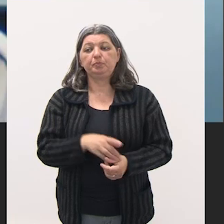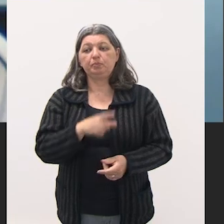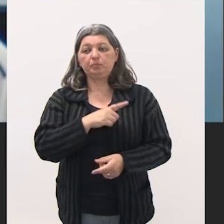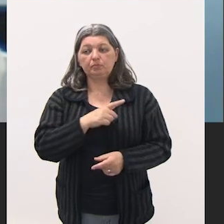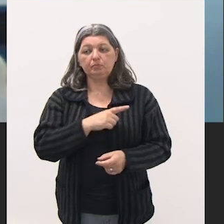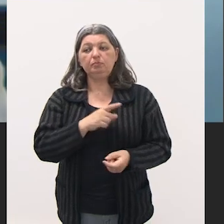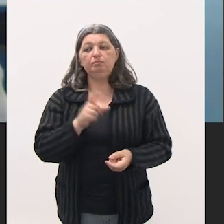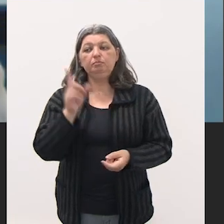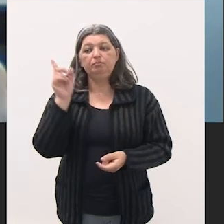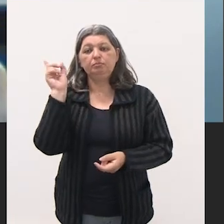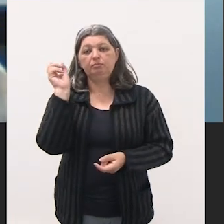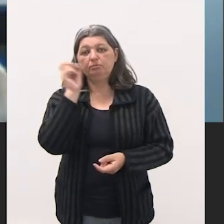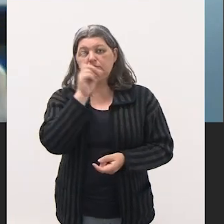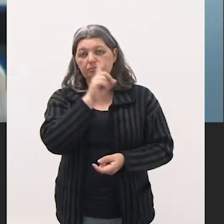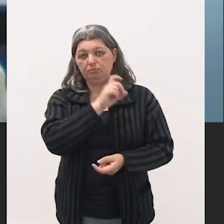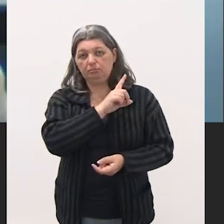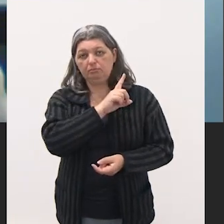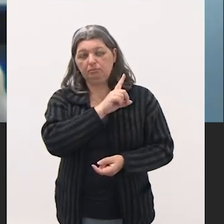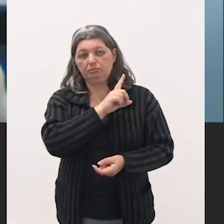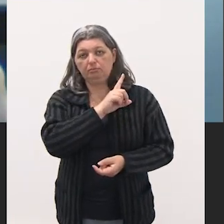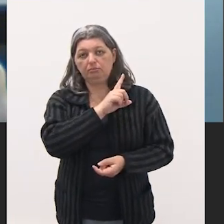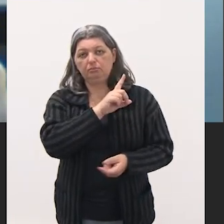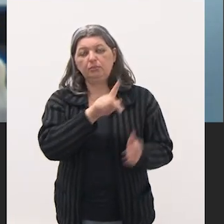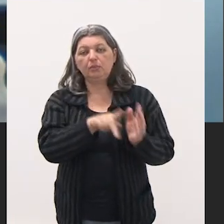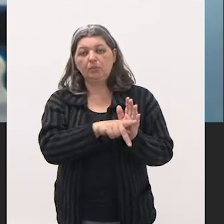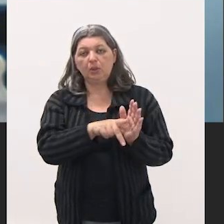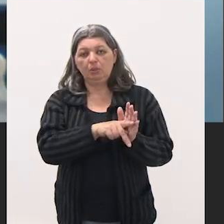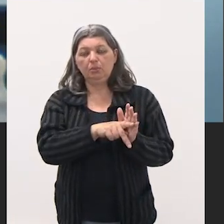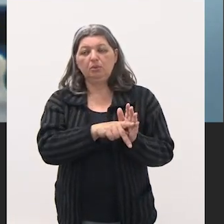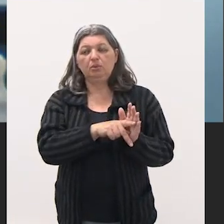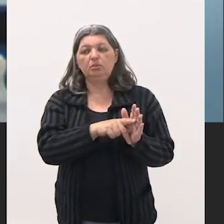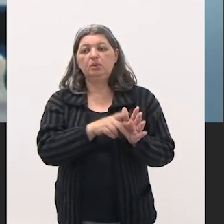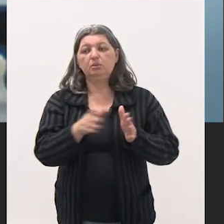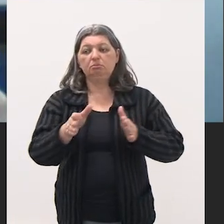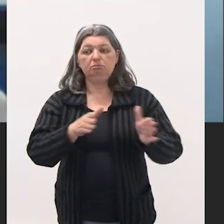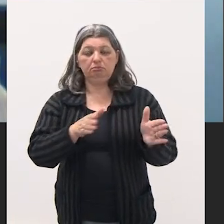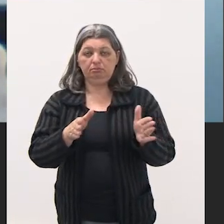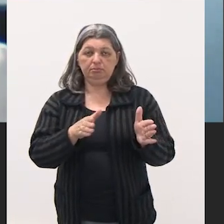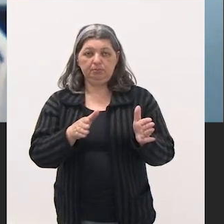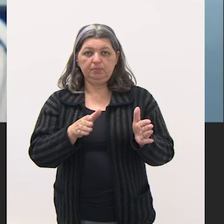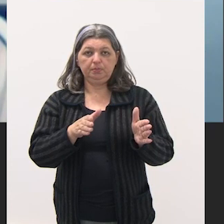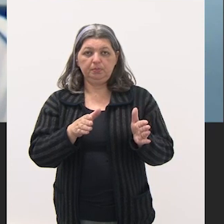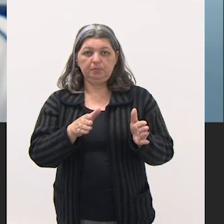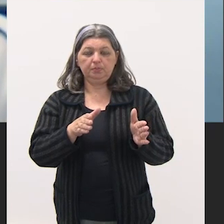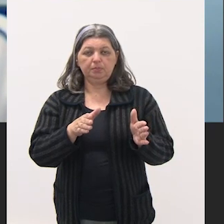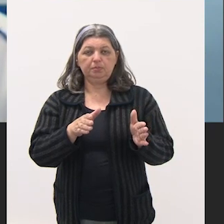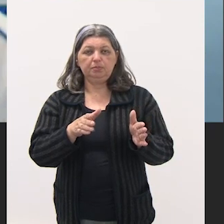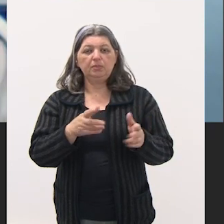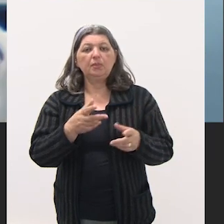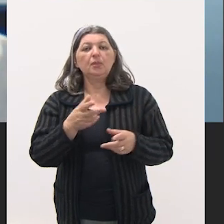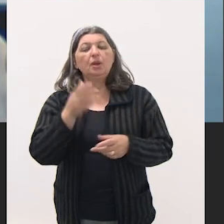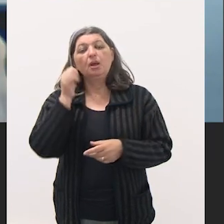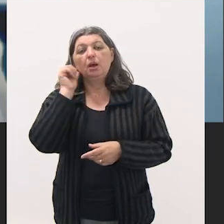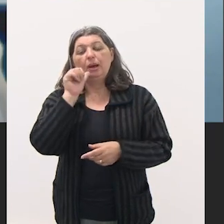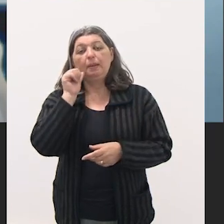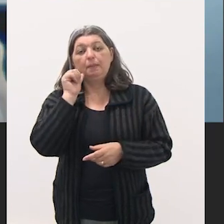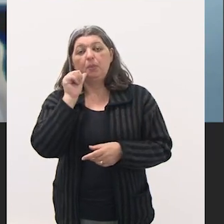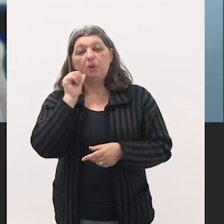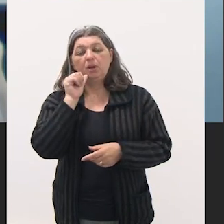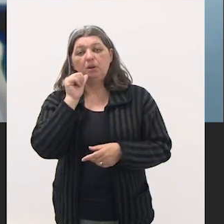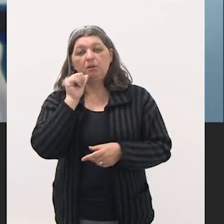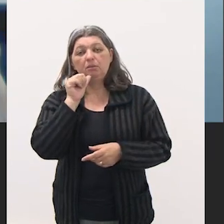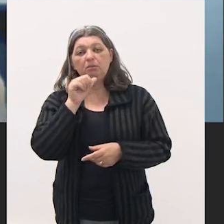muita dificuldade de fala, essa paciente tem muita dificuldade de fala, e essa paciente,